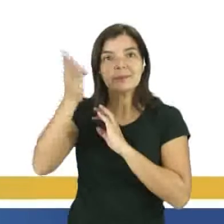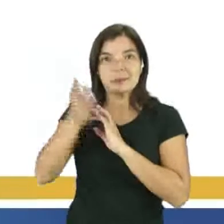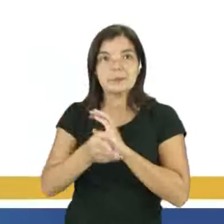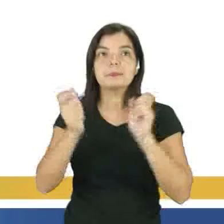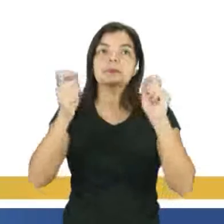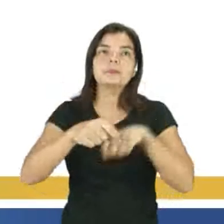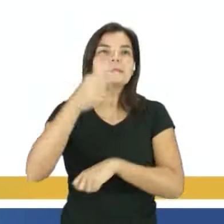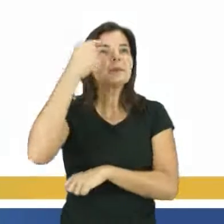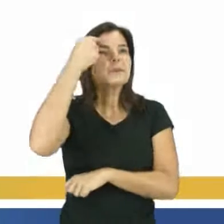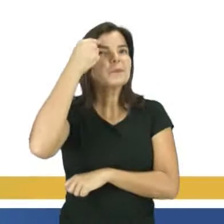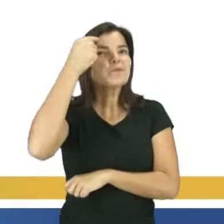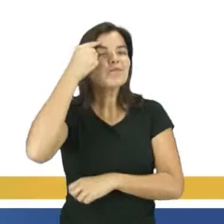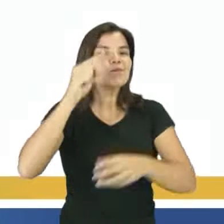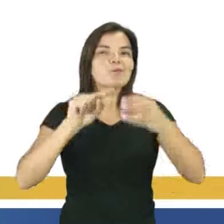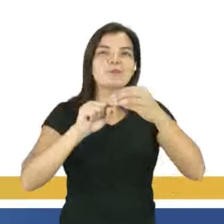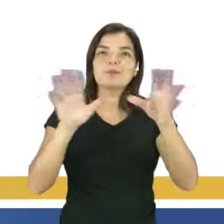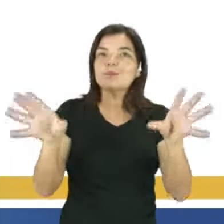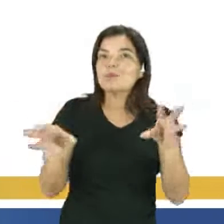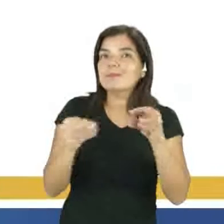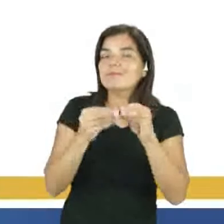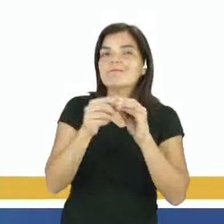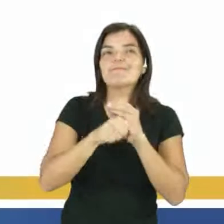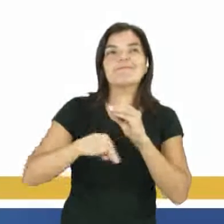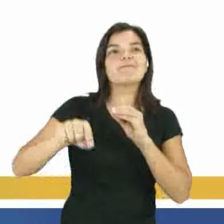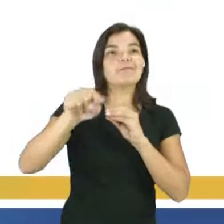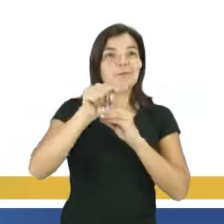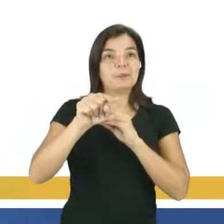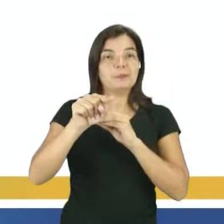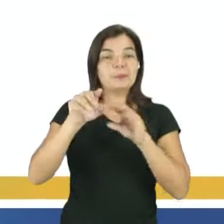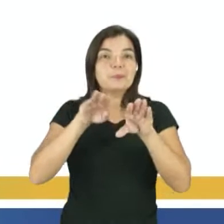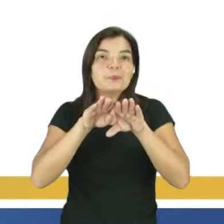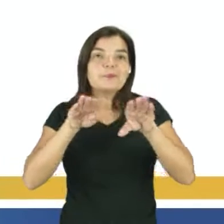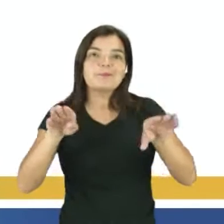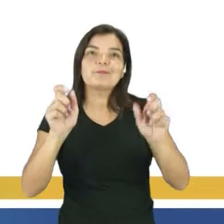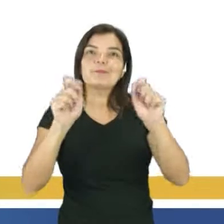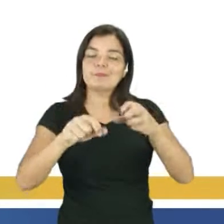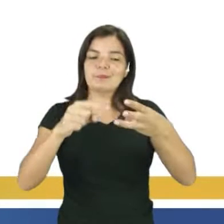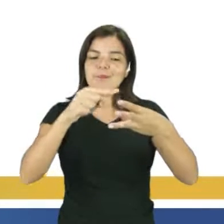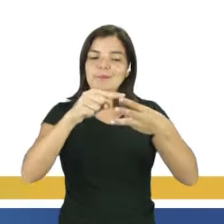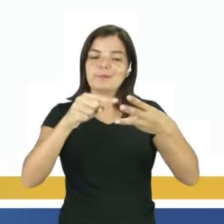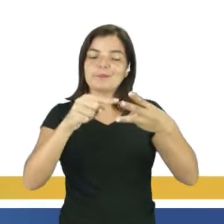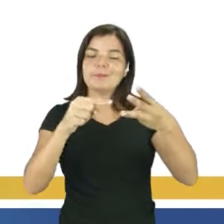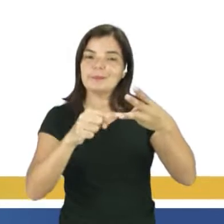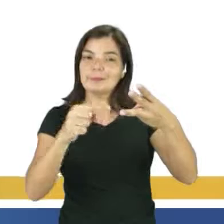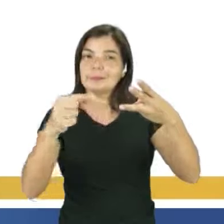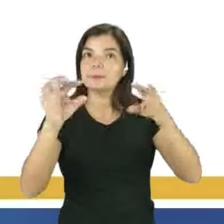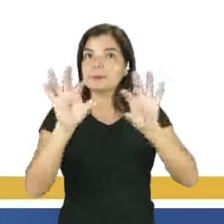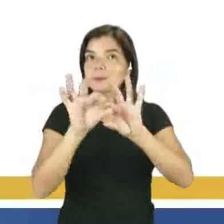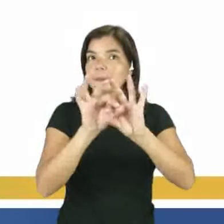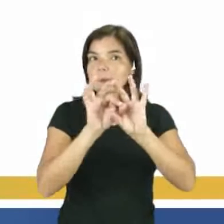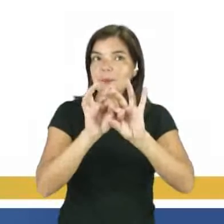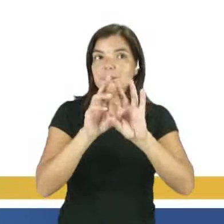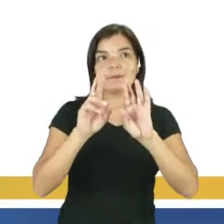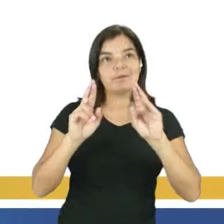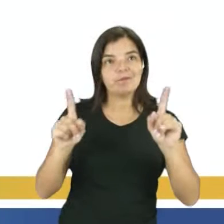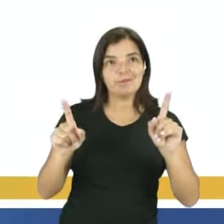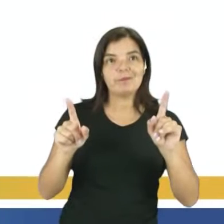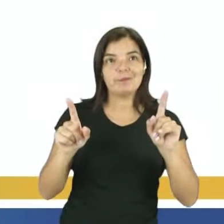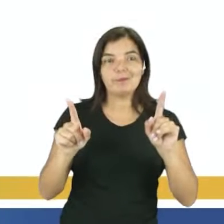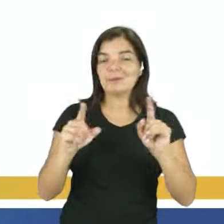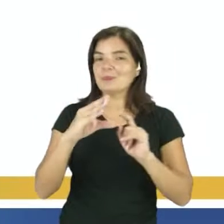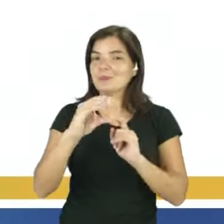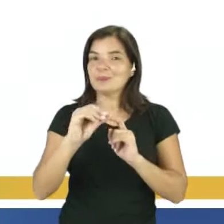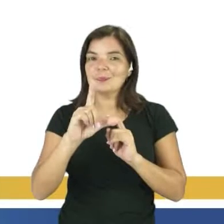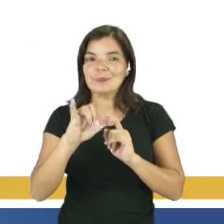Podemos imaginar, objetivando simplificar para você, que o plano pode ser determinado por três pontos distintos que